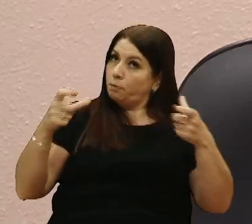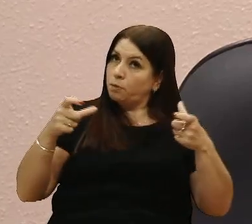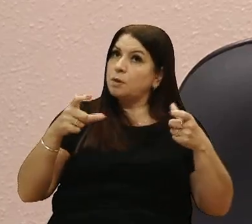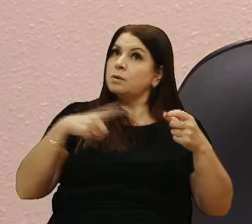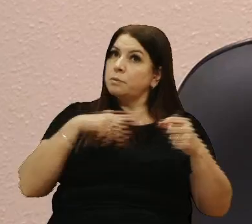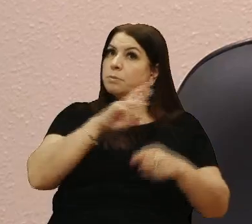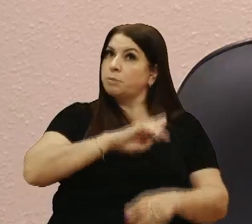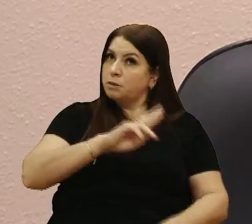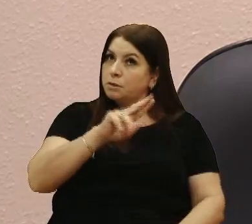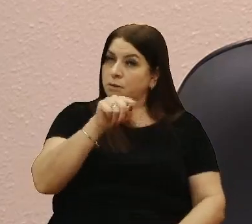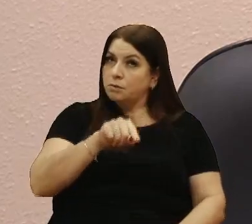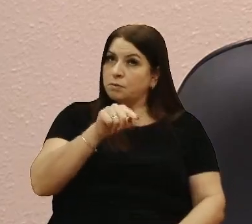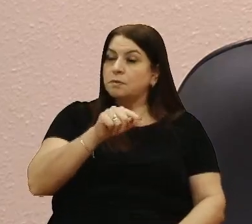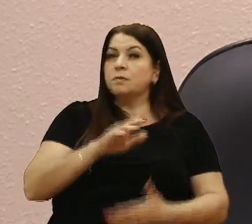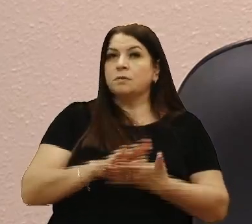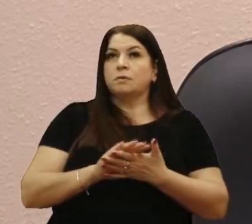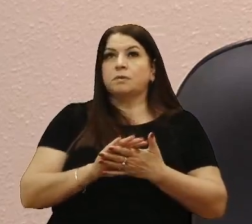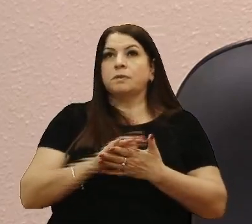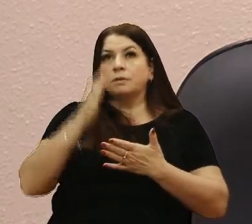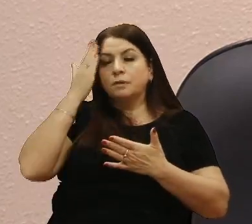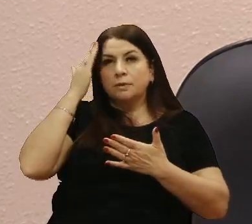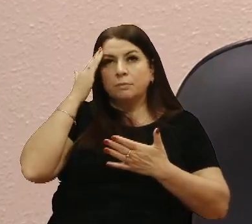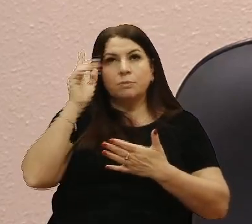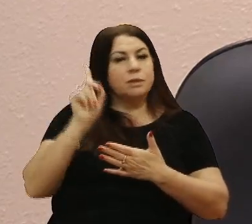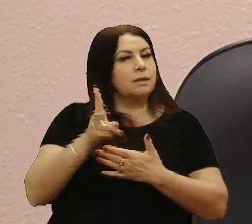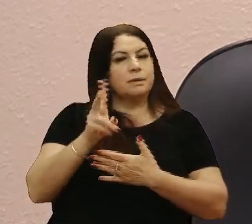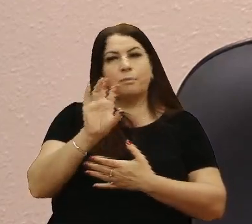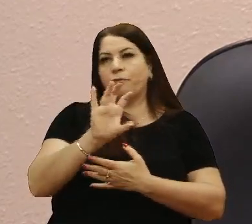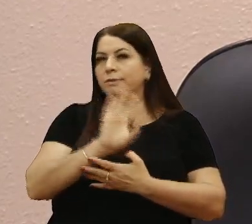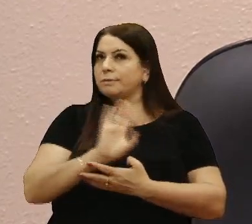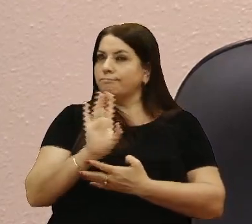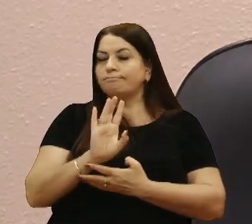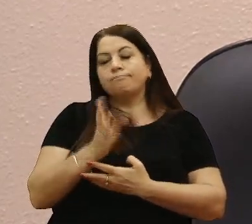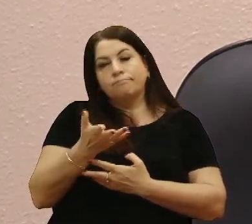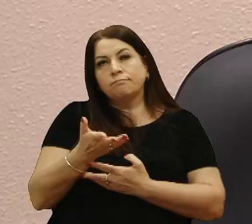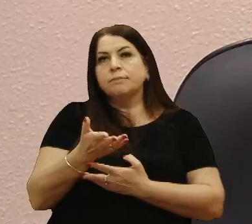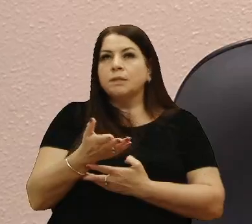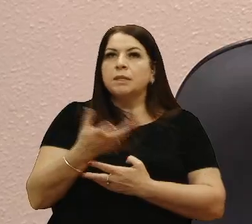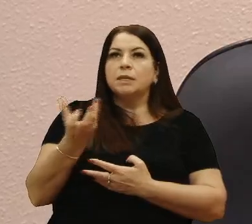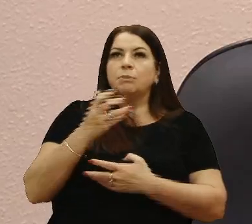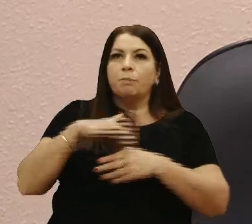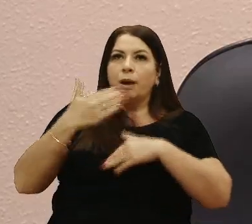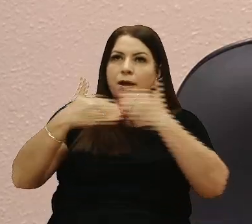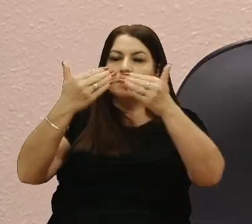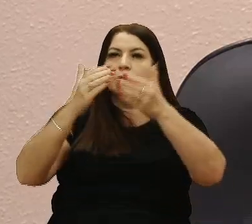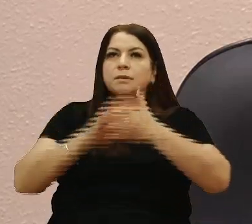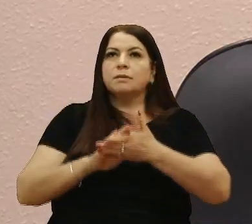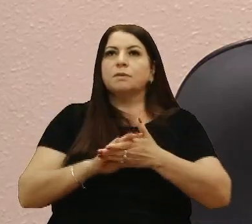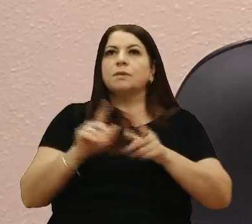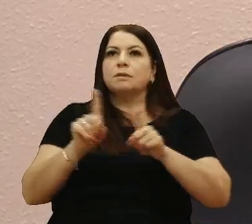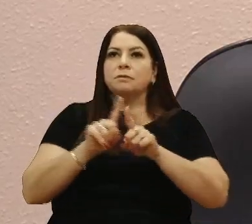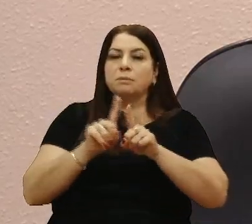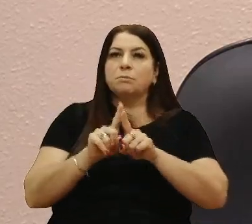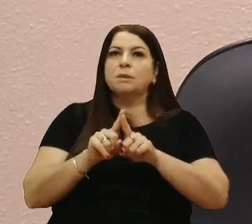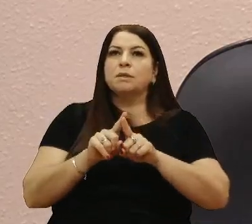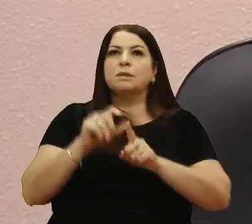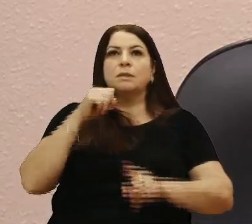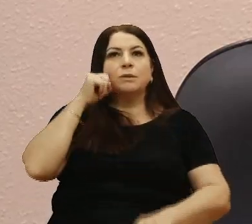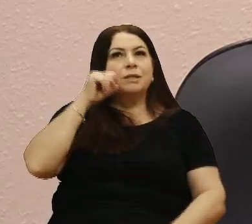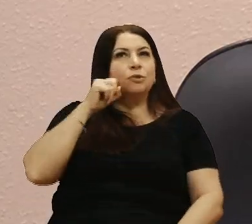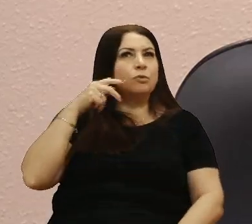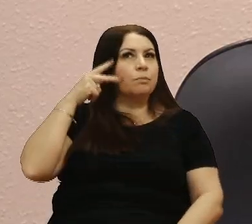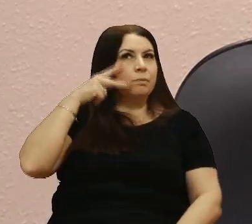seja representada. Sabemos que nem sempre foi assim e queremos que cada vez avance mais. Inclusive, o senador Paulo